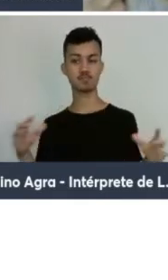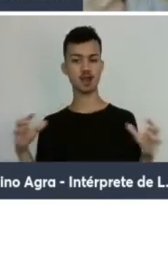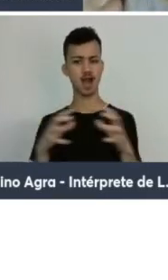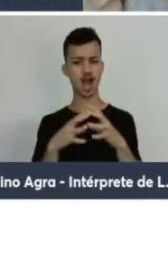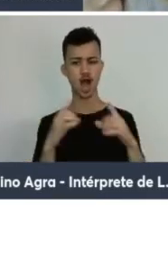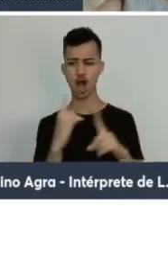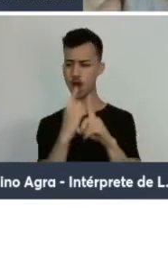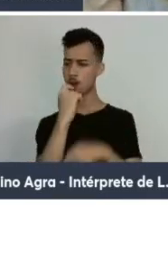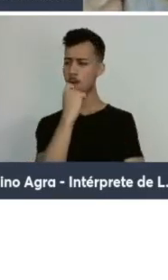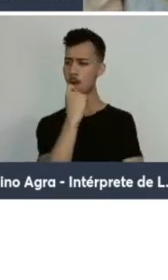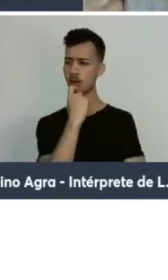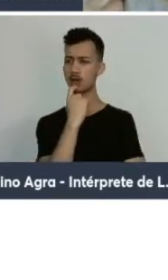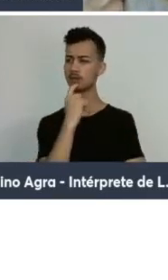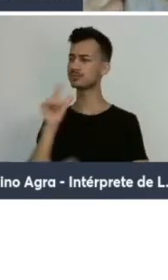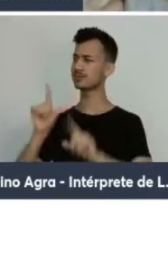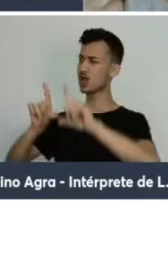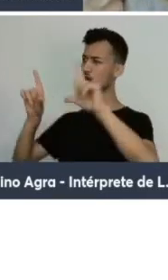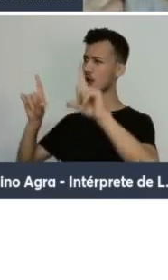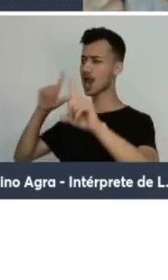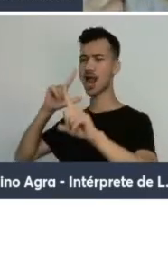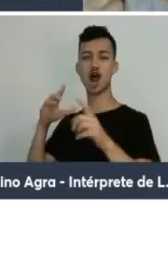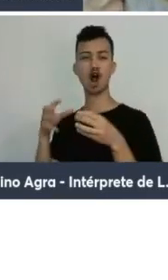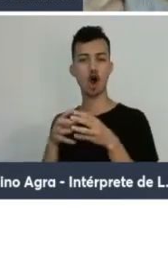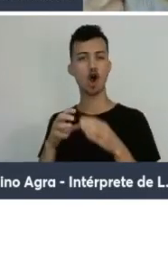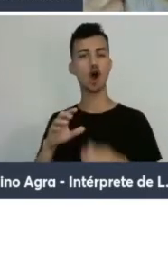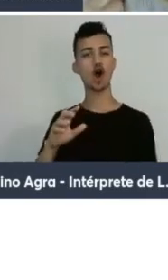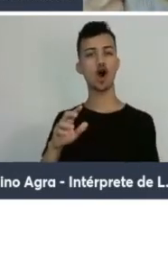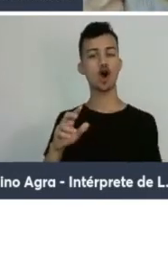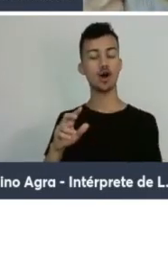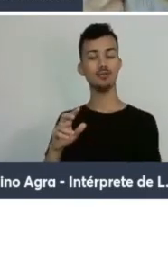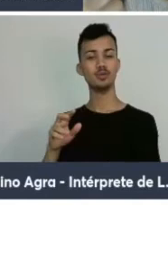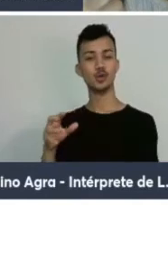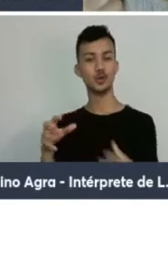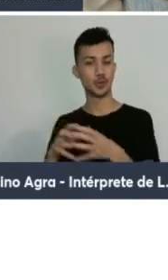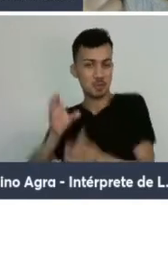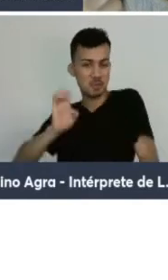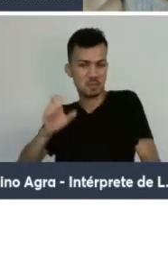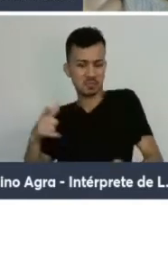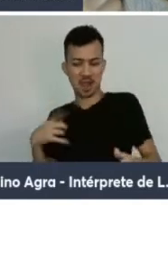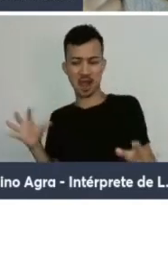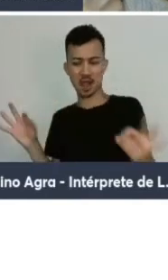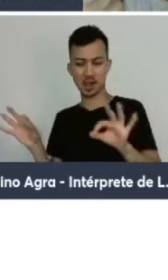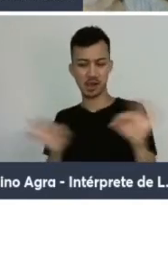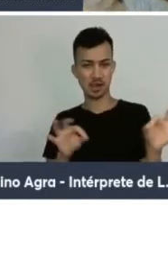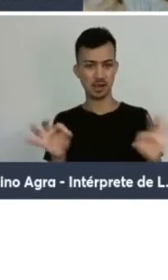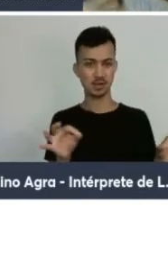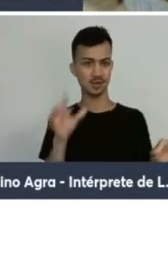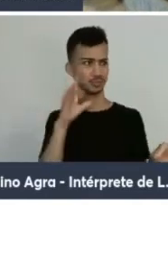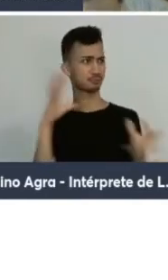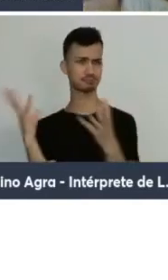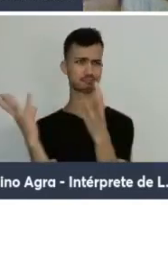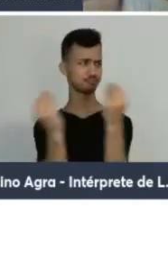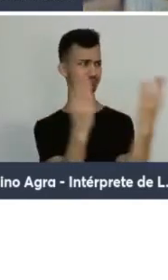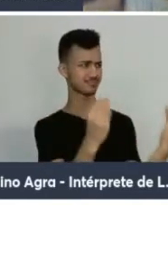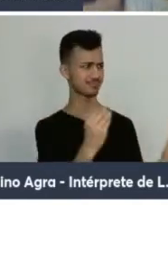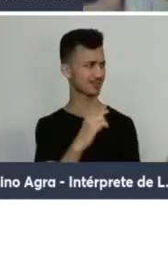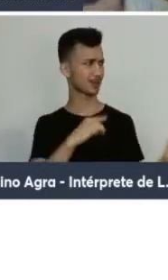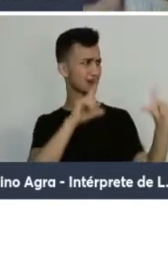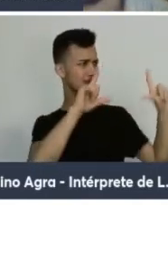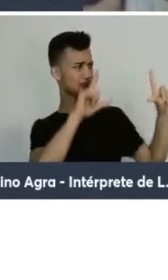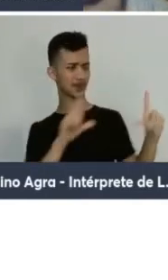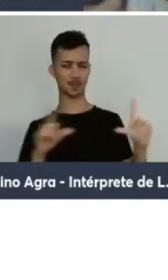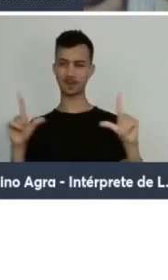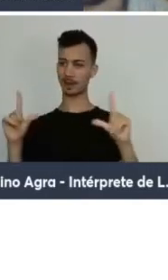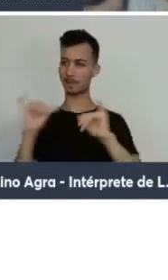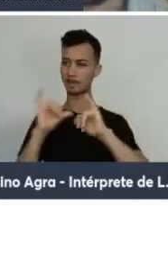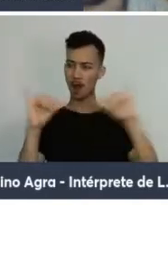chamou a atenção. E até então, na época, o gueto me chocou um pouco, assim, porque tinha muito papel, essa coisa do papel muito bem definido, para